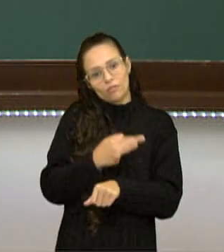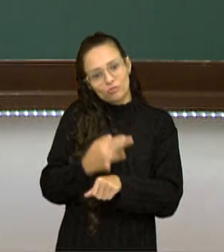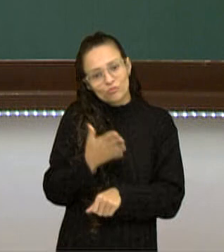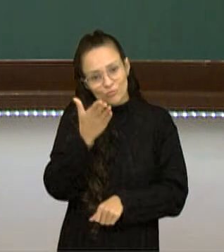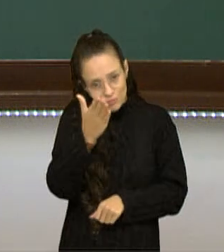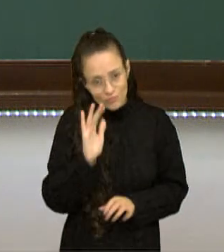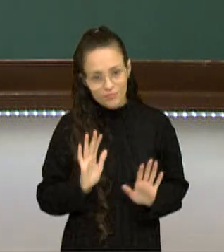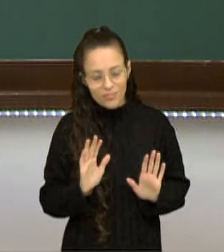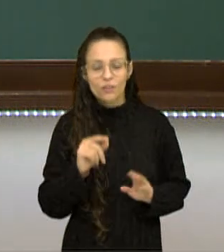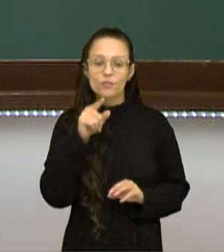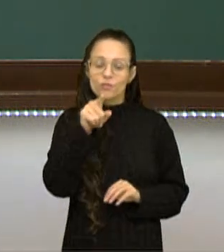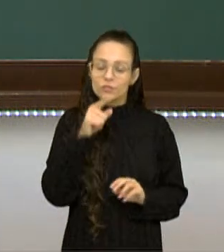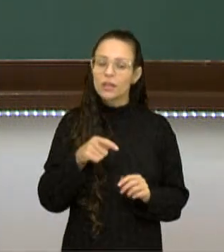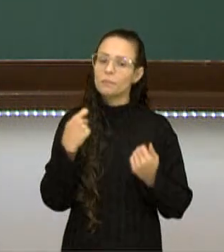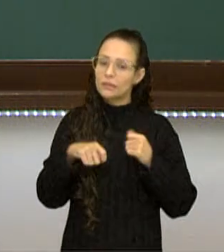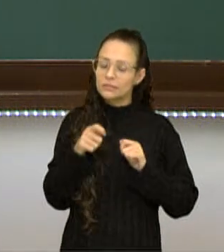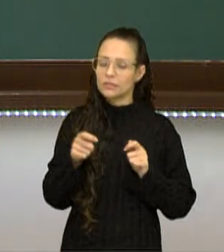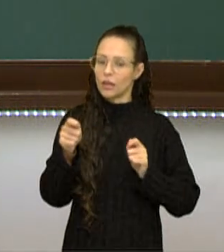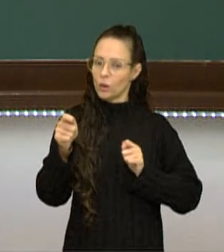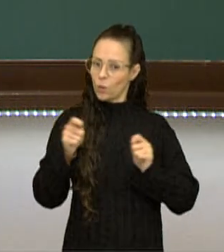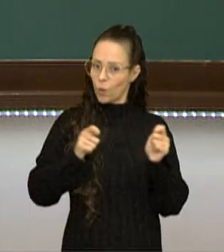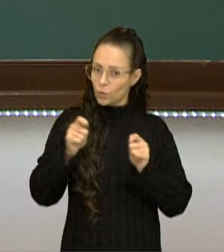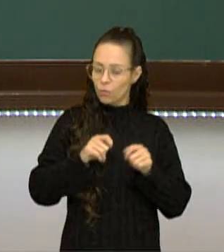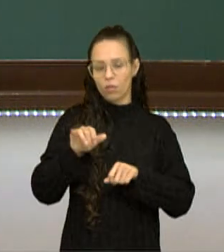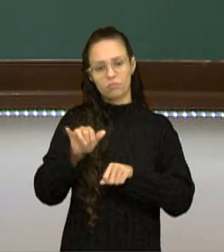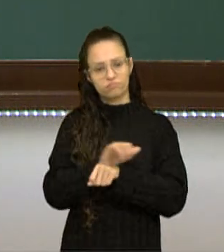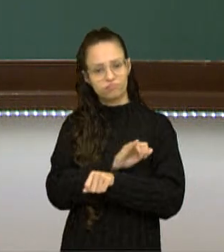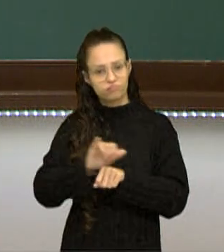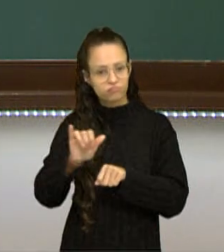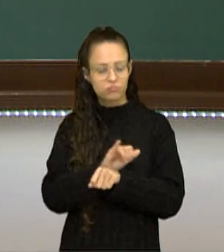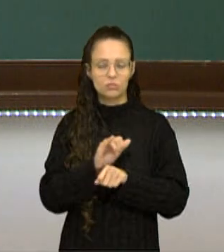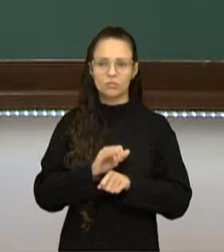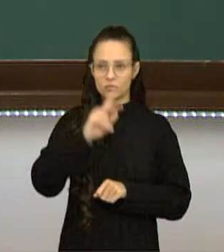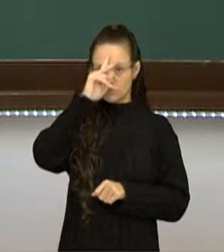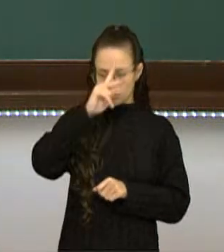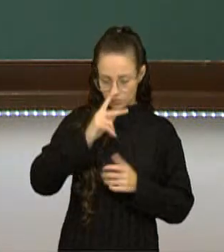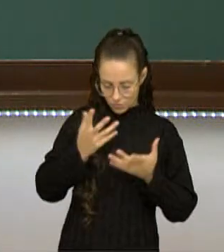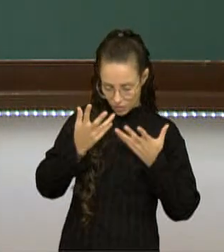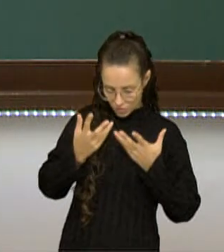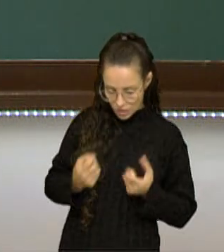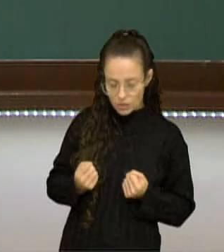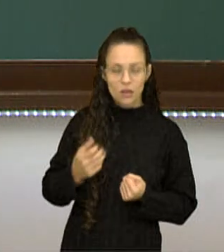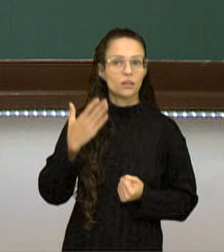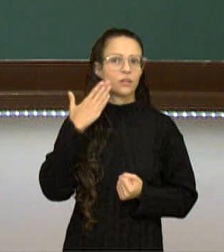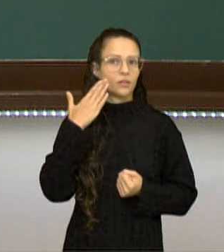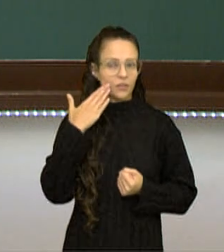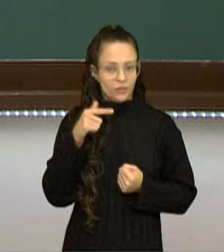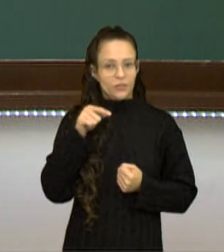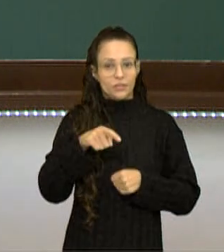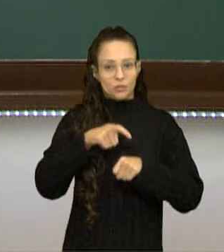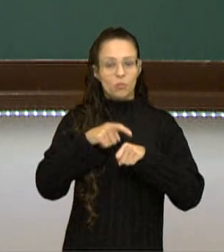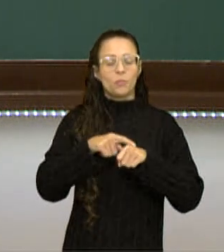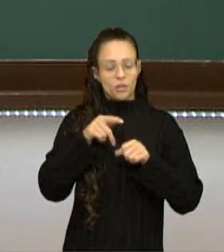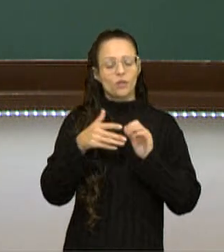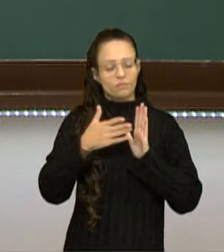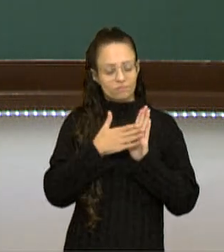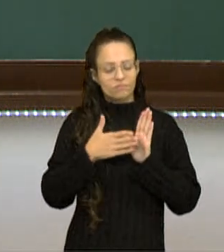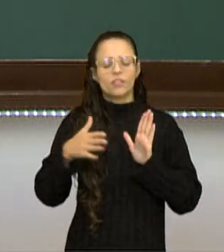intolerantes. Então você precisa aprender a lidar com isso, a se aceitar, saber que esse momento vai passar, né?